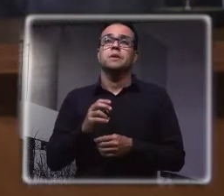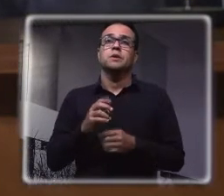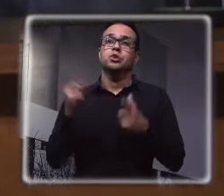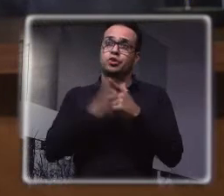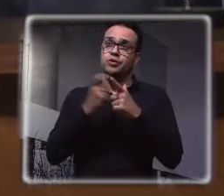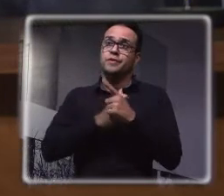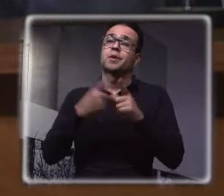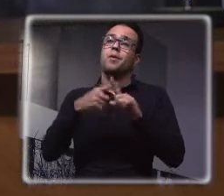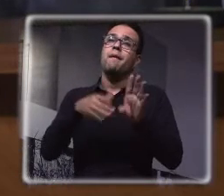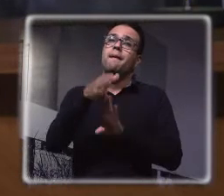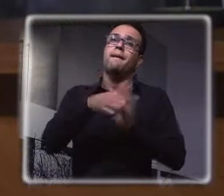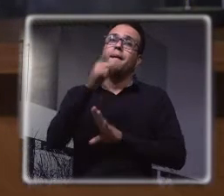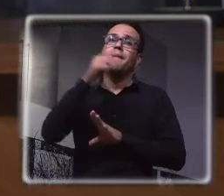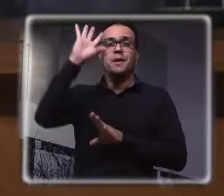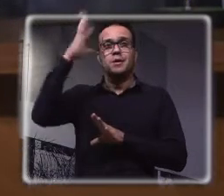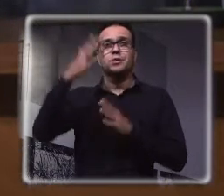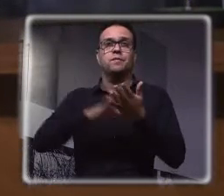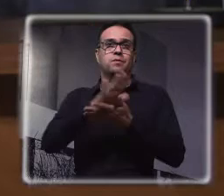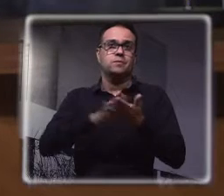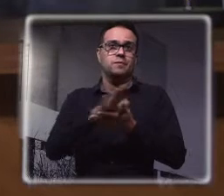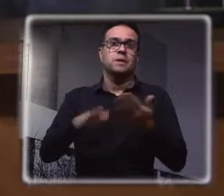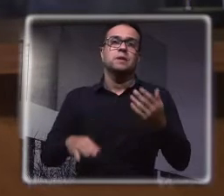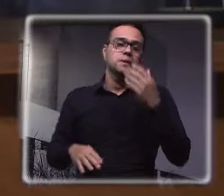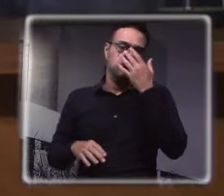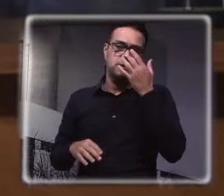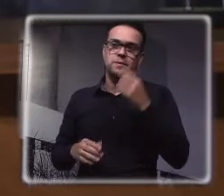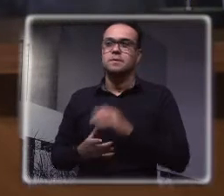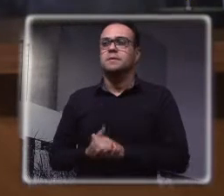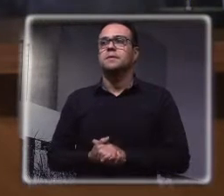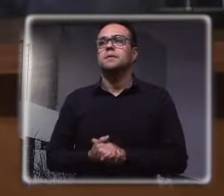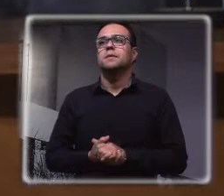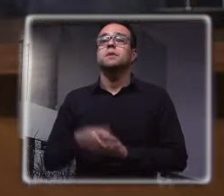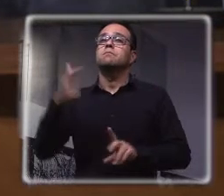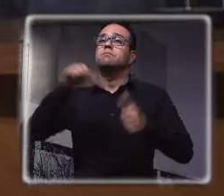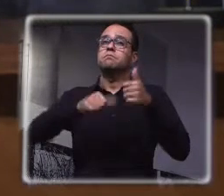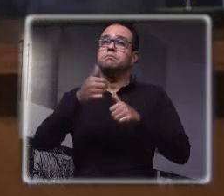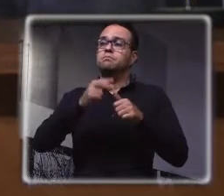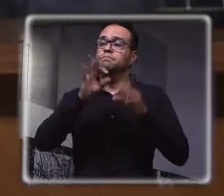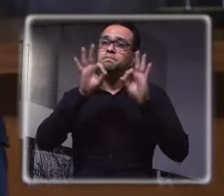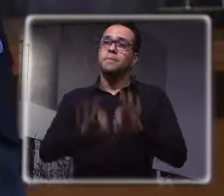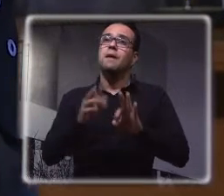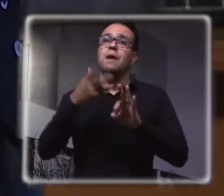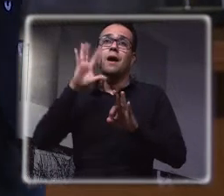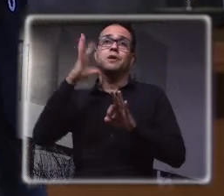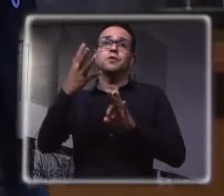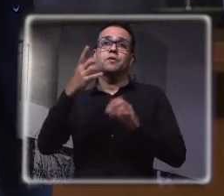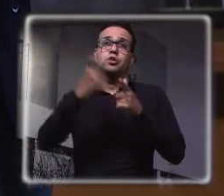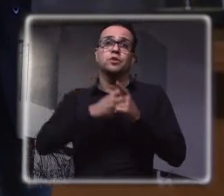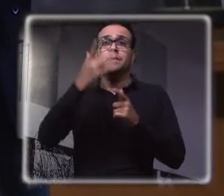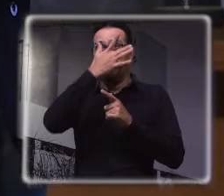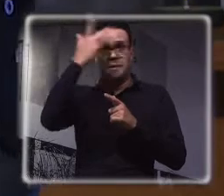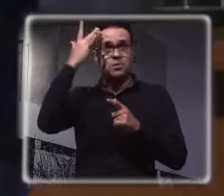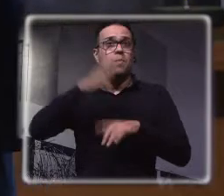não foi trabalhada, que não foi resolvida. Então, se nós não analisarmos essa questão como um todo, a gente vai resolver a dívida de uma pessoa num